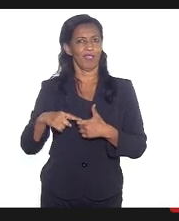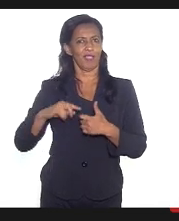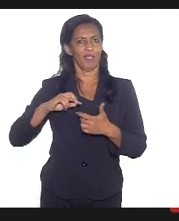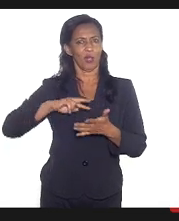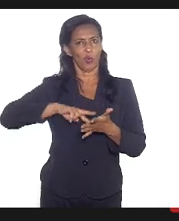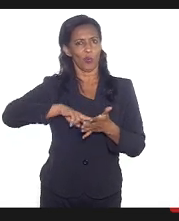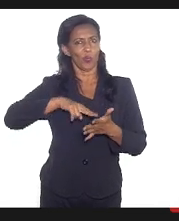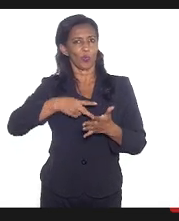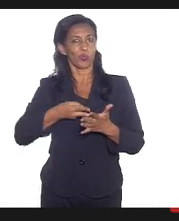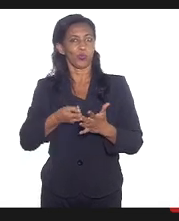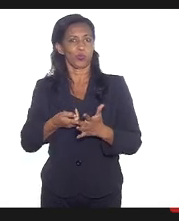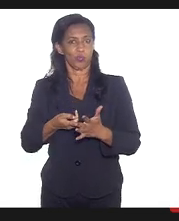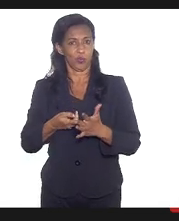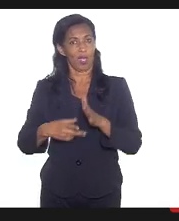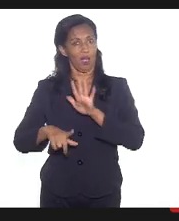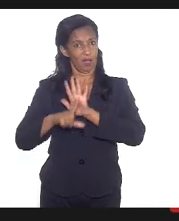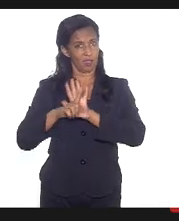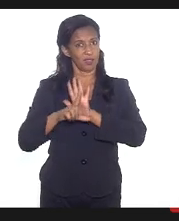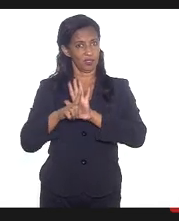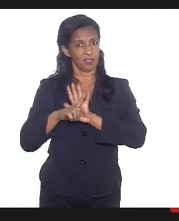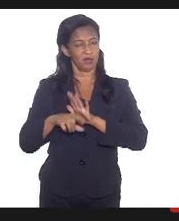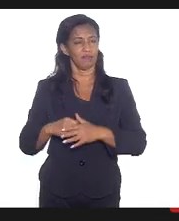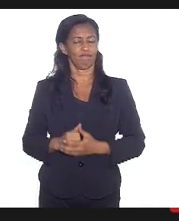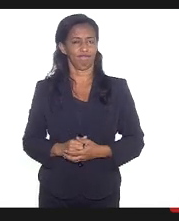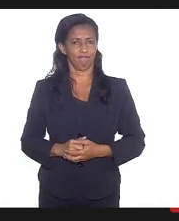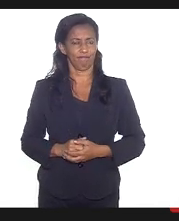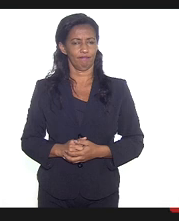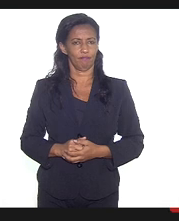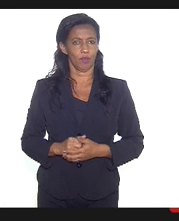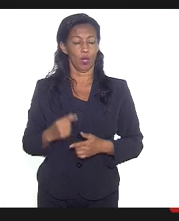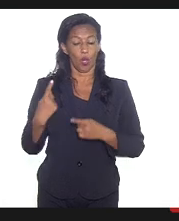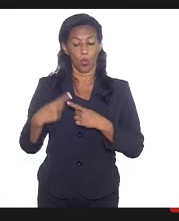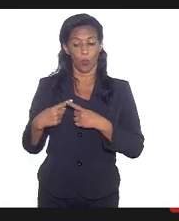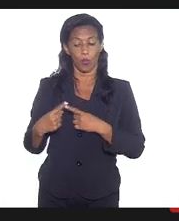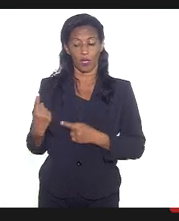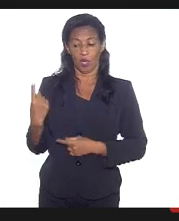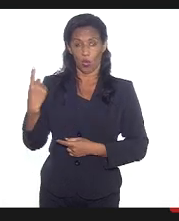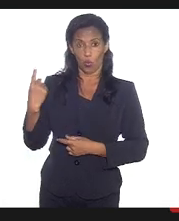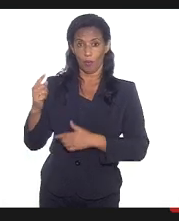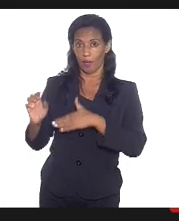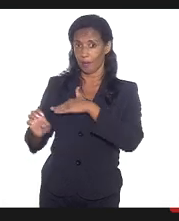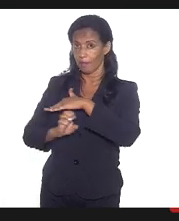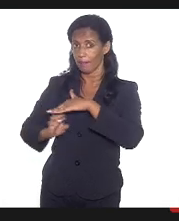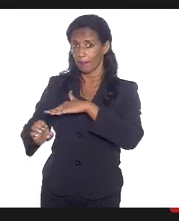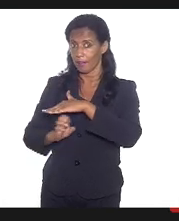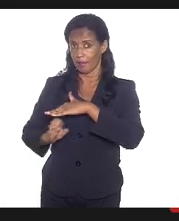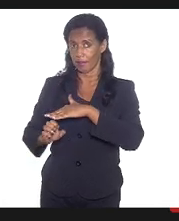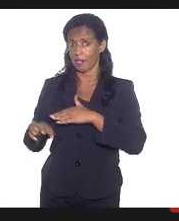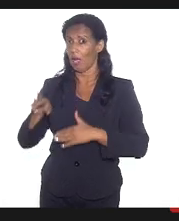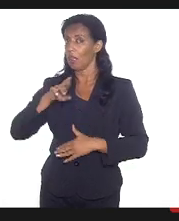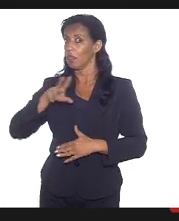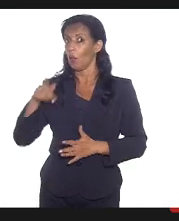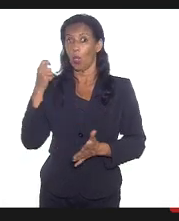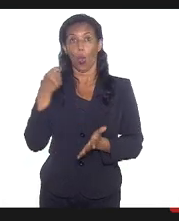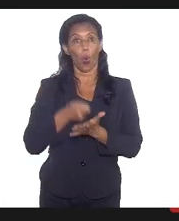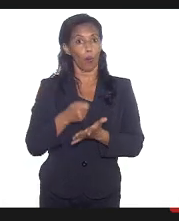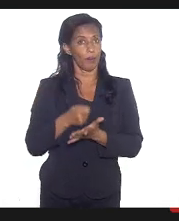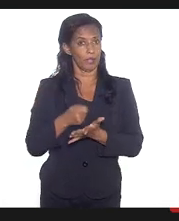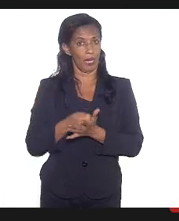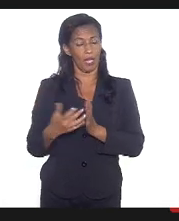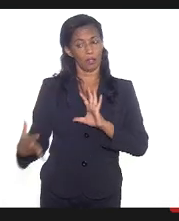alteração de legislação. Porque uma empresa não é obrigada a aderir ao